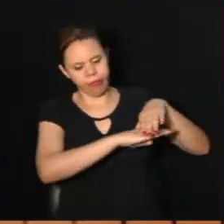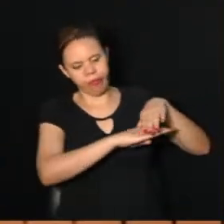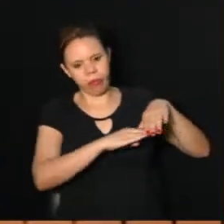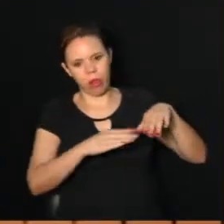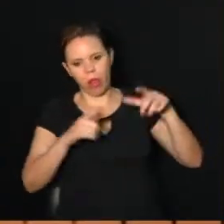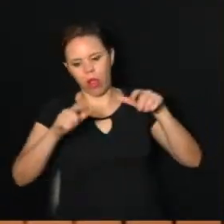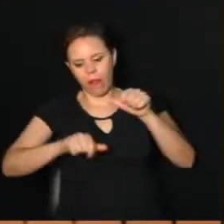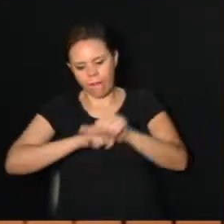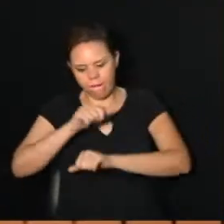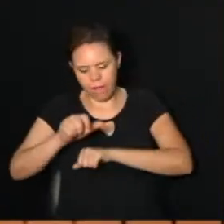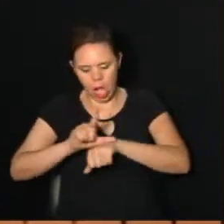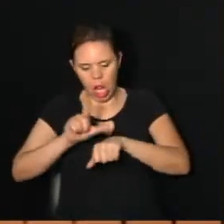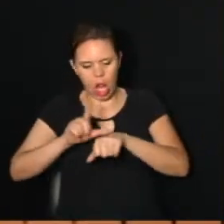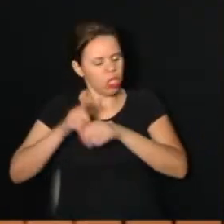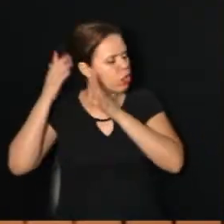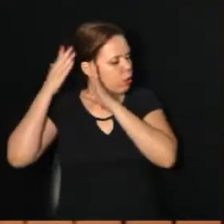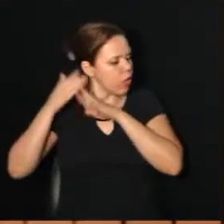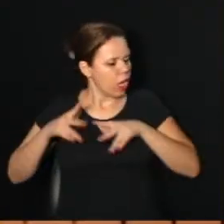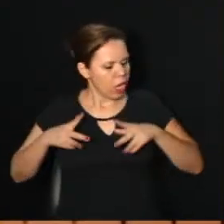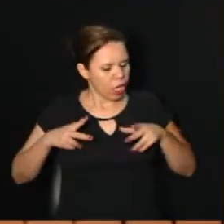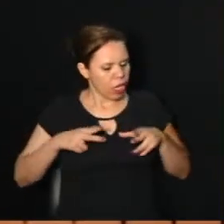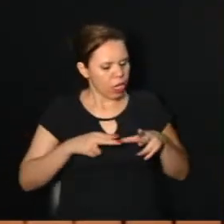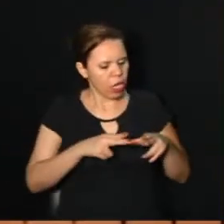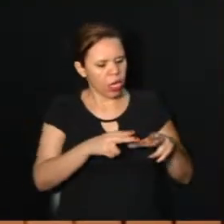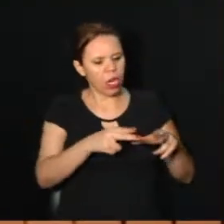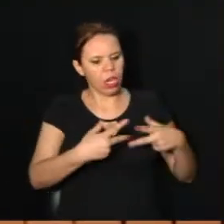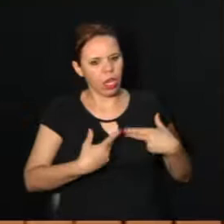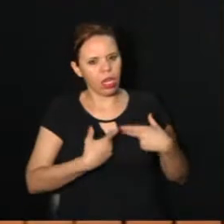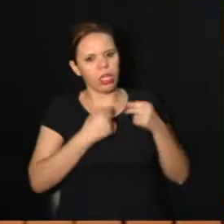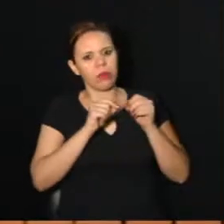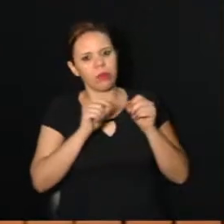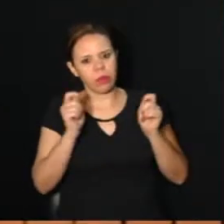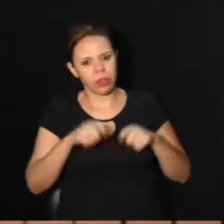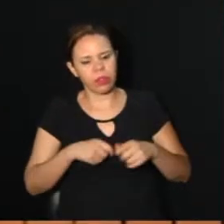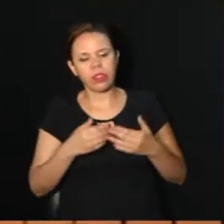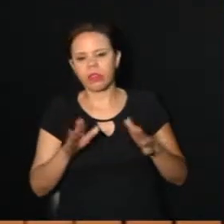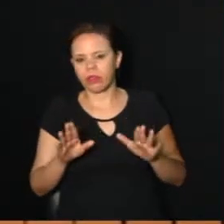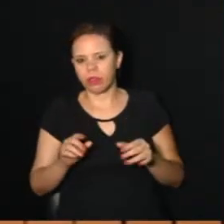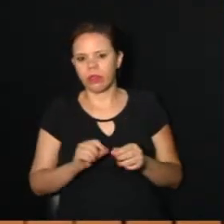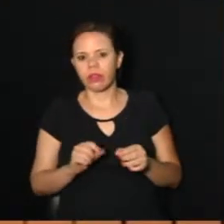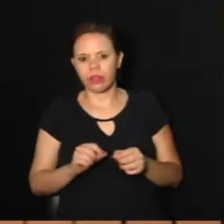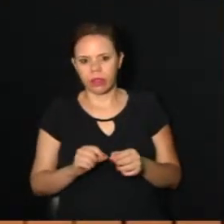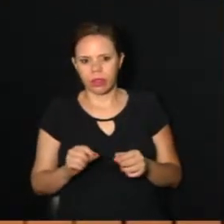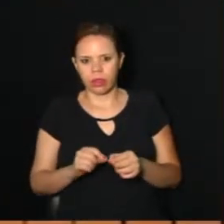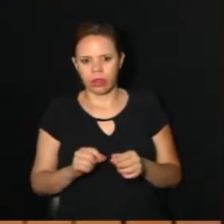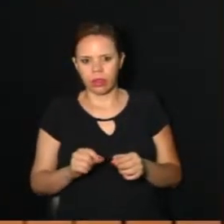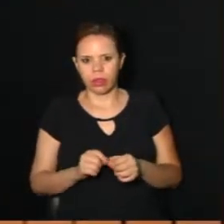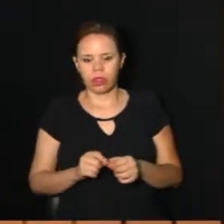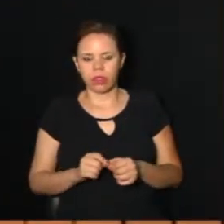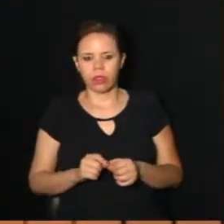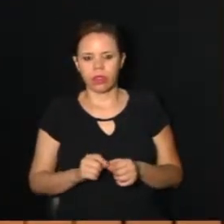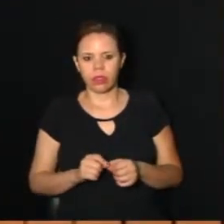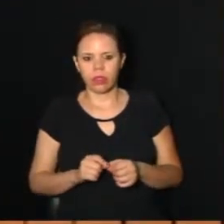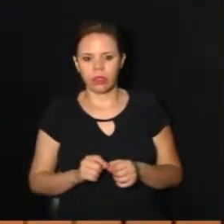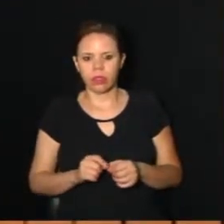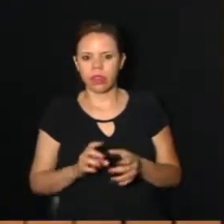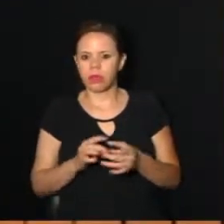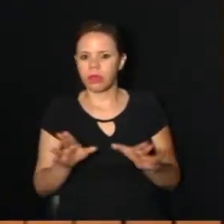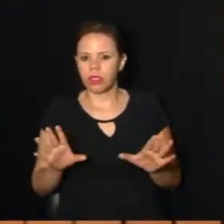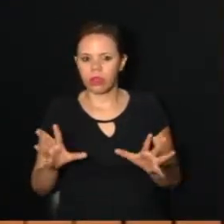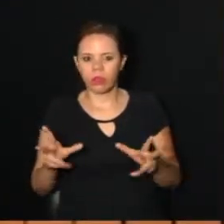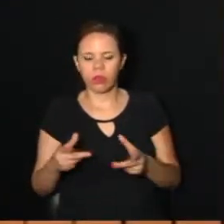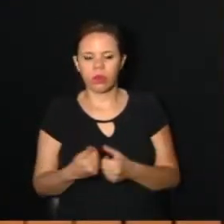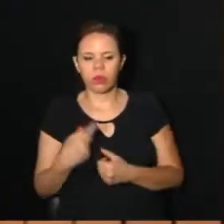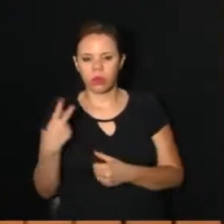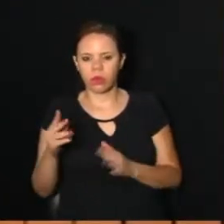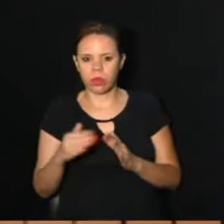uma costureira, todas as atividades de baixo impacto serão permitidas fazer, desde que o zonamento permita, provavelmente todos, na